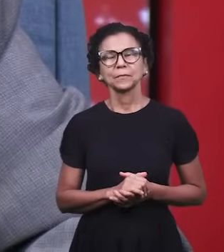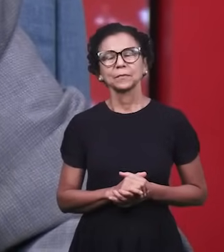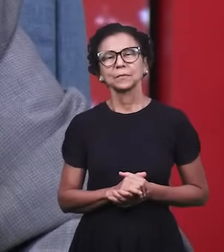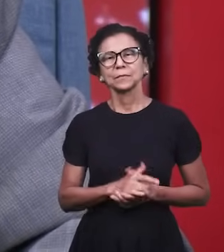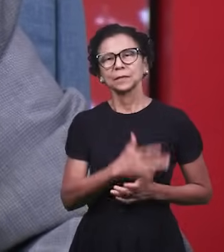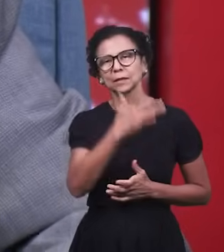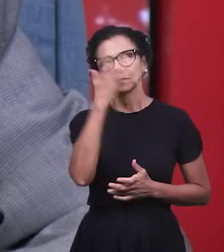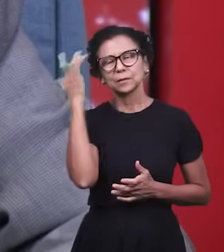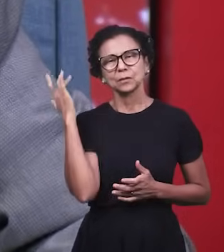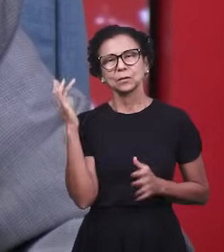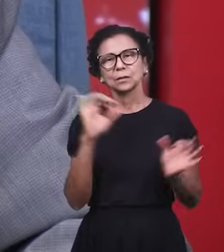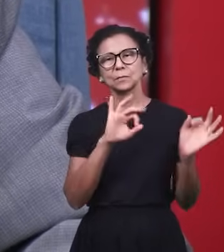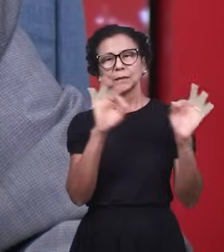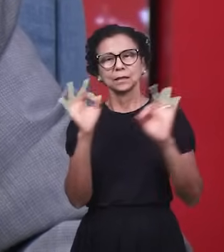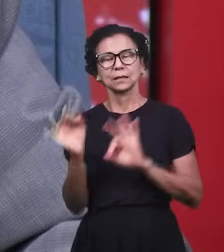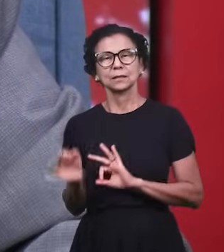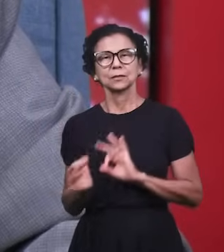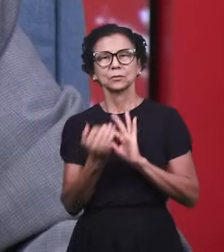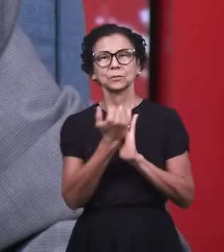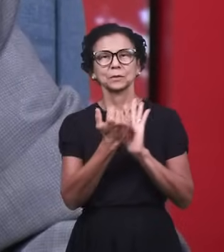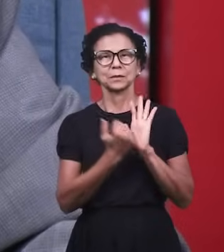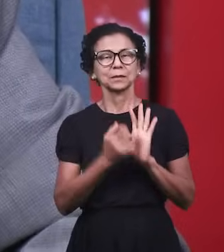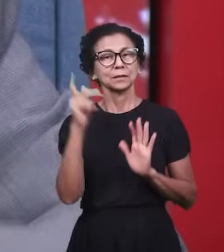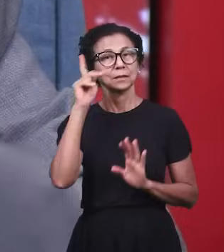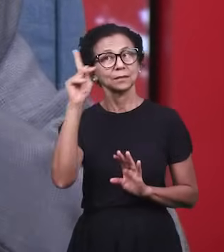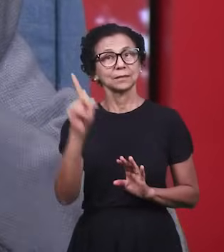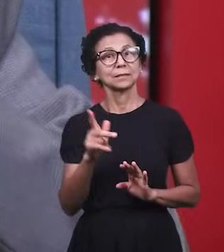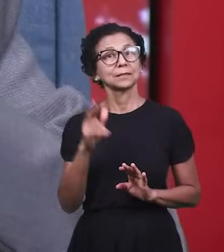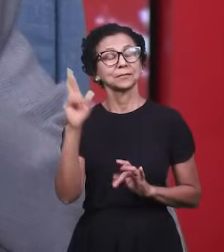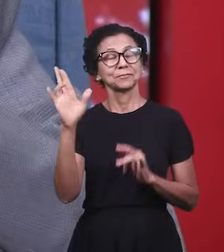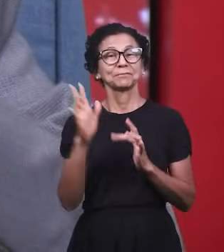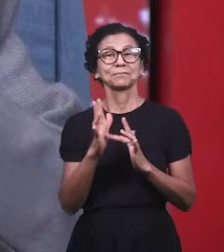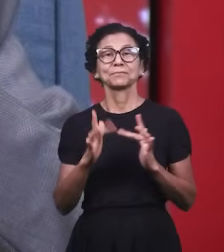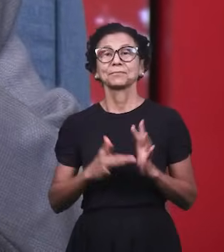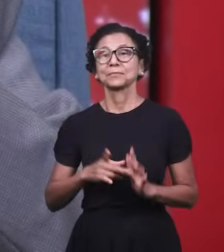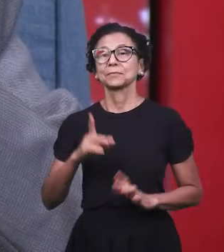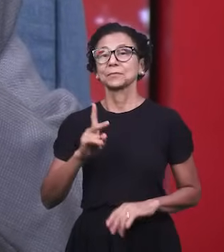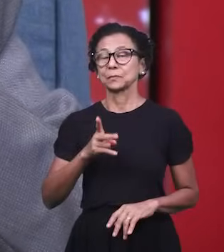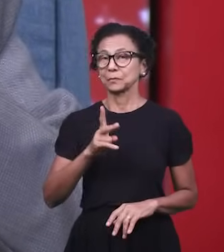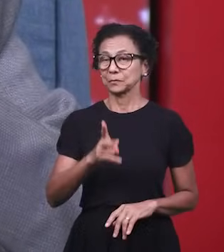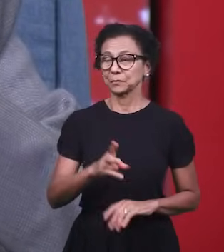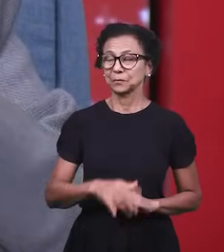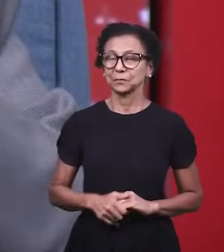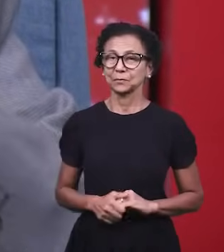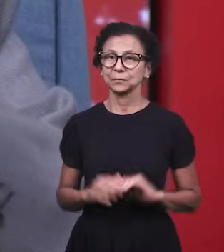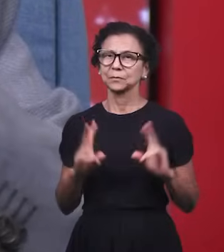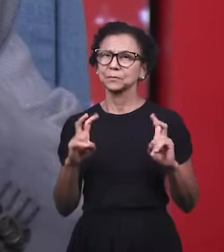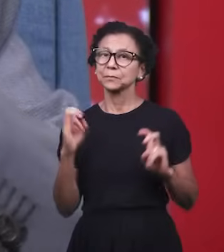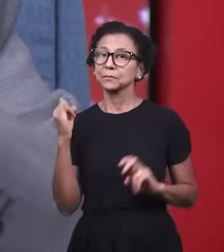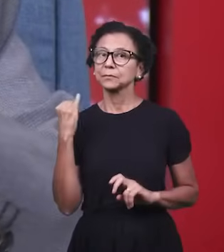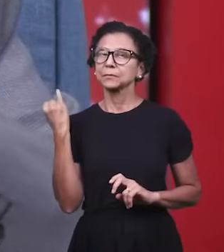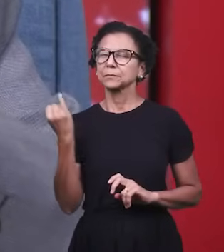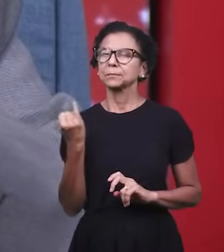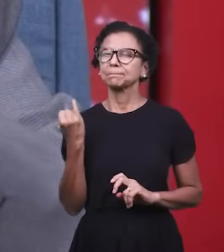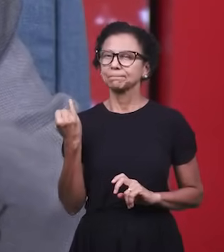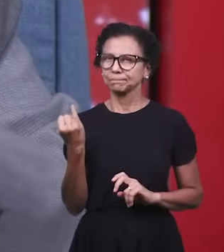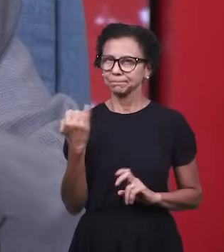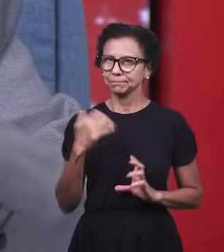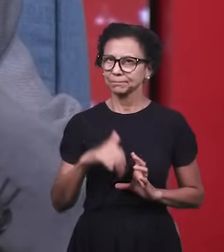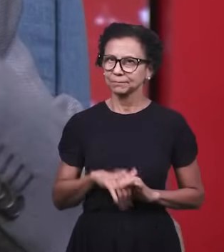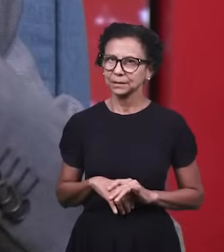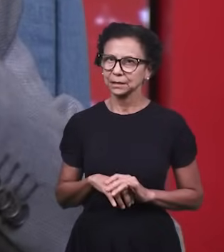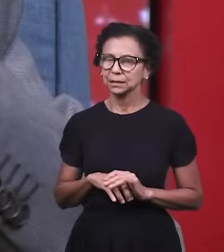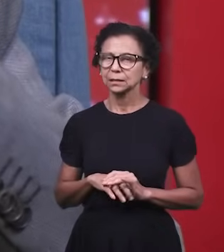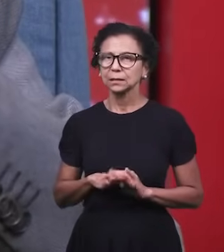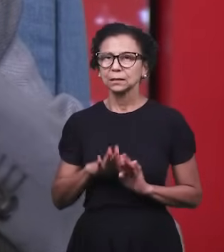assistem aos nossos programas. A todos, a paz do Senhor. Nós vamos continuar falando sobre um assunto importante para a igreja, que